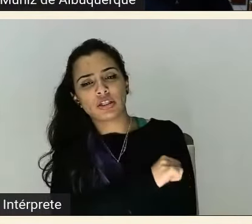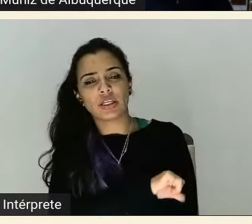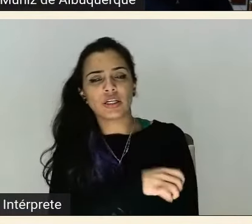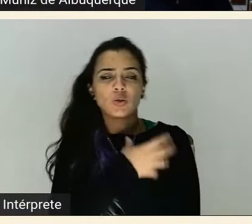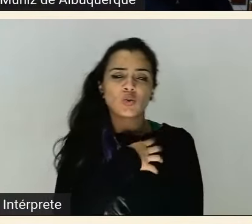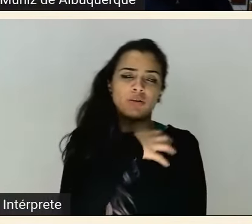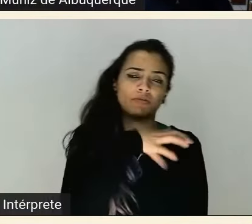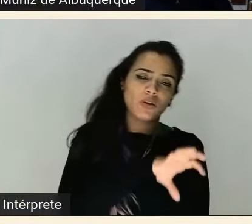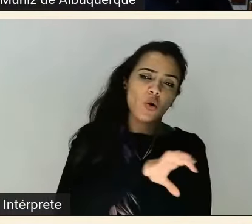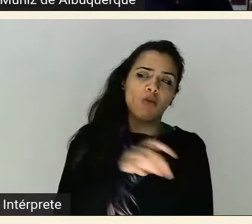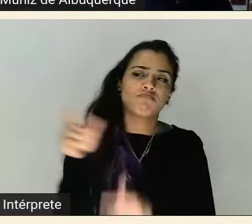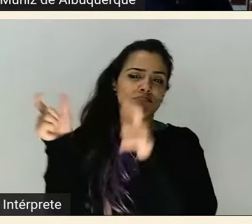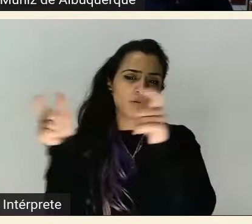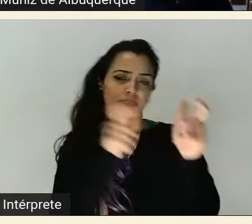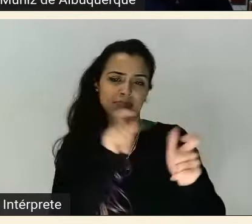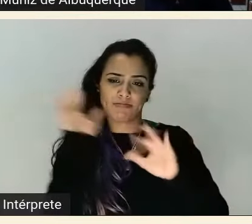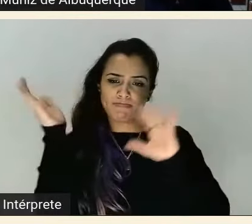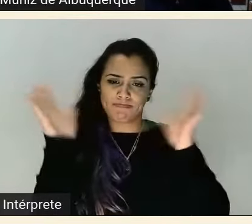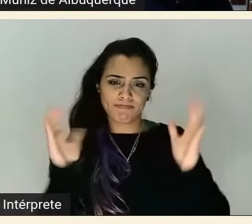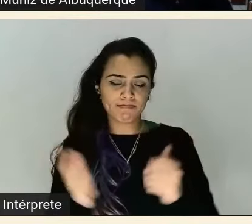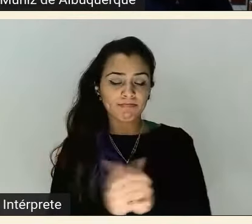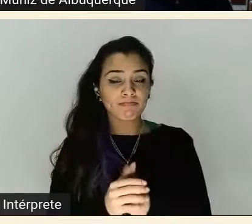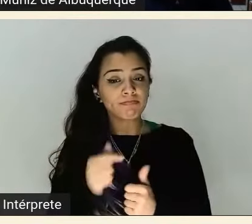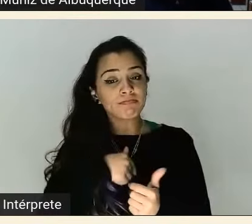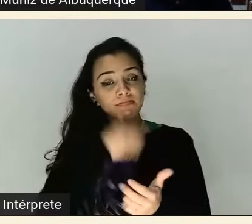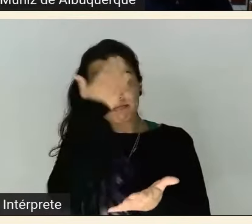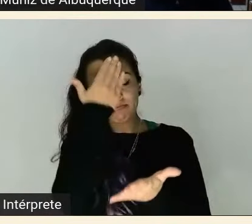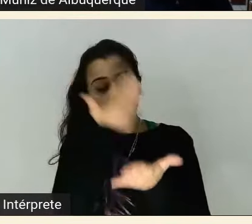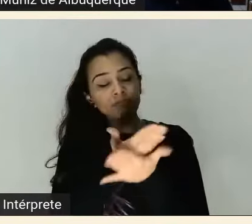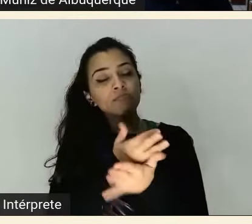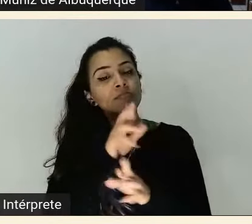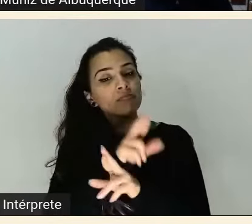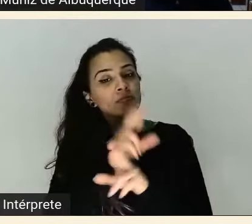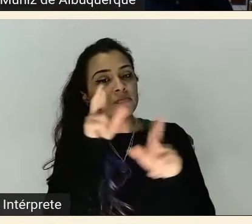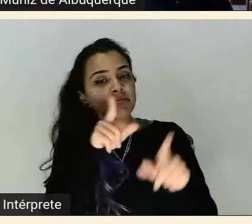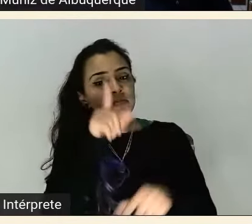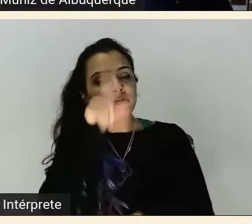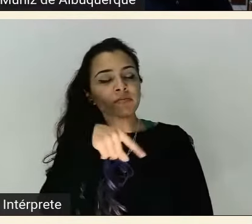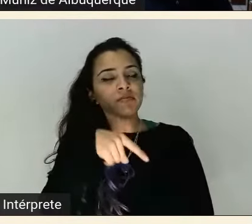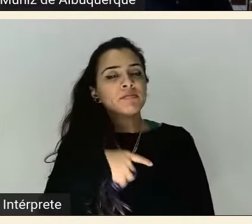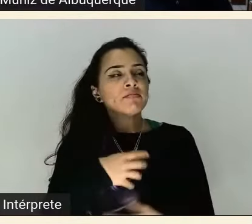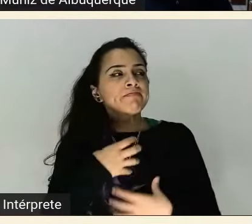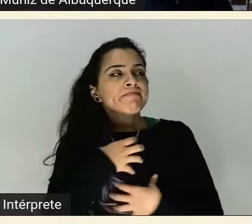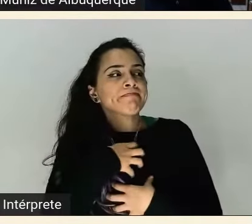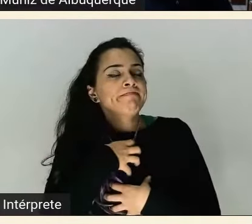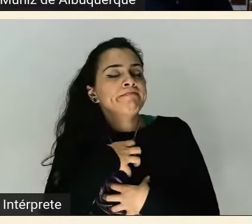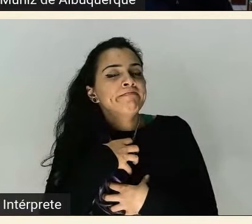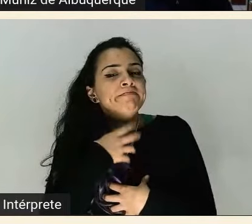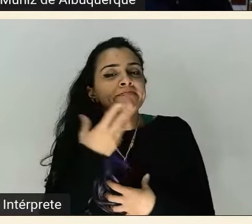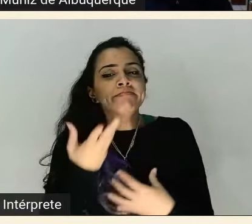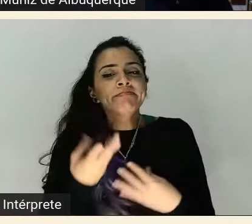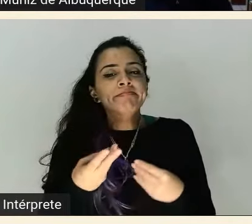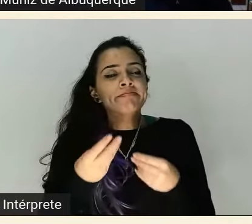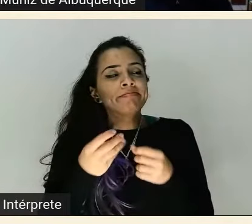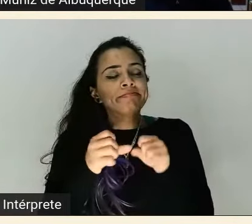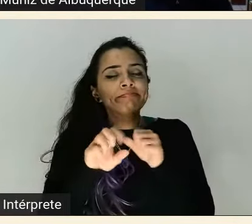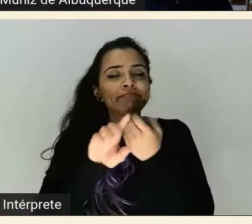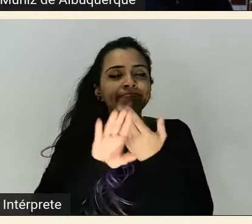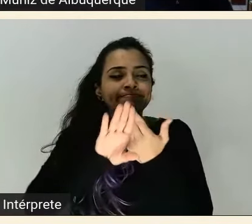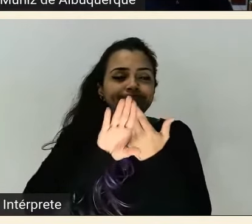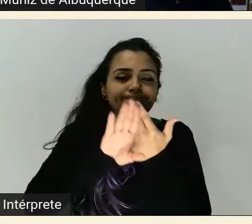existia. As diferenças, eu acho que era no tom do corte umbilical que se fala tanto no modernismo,